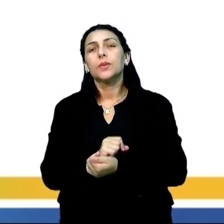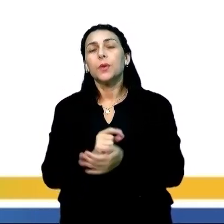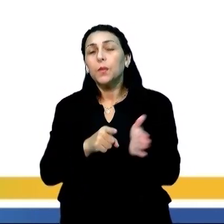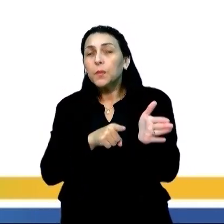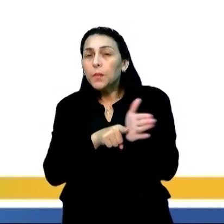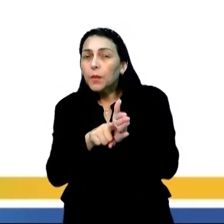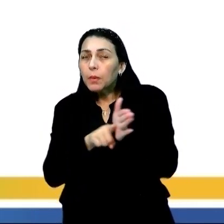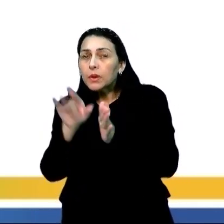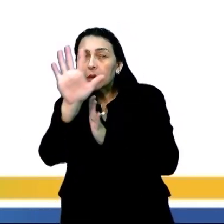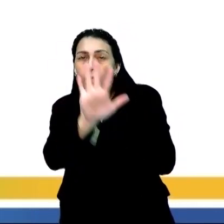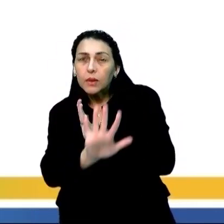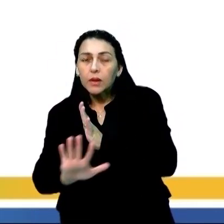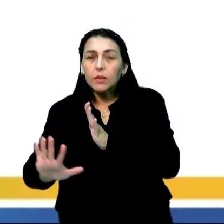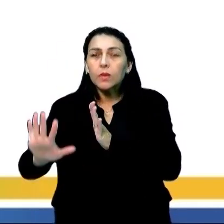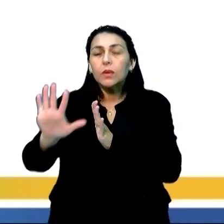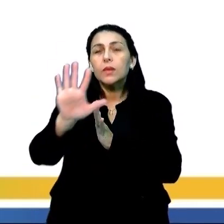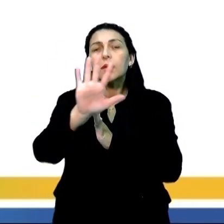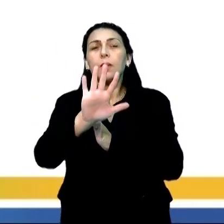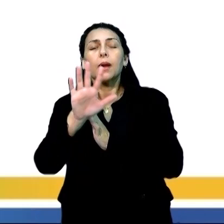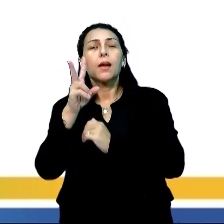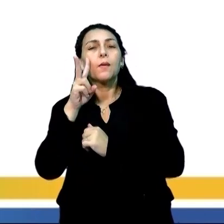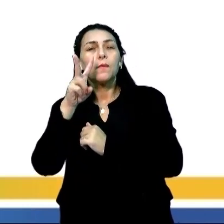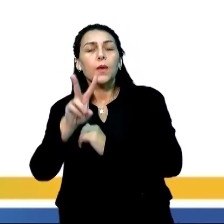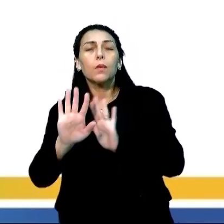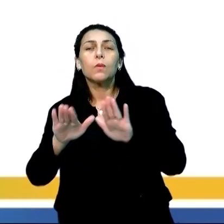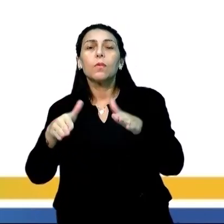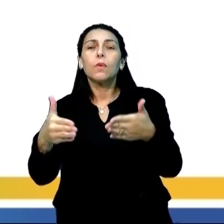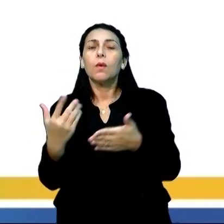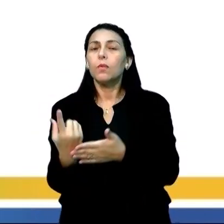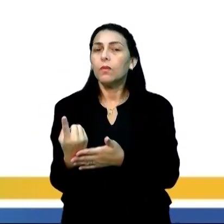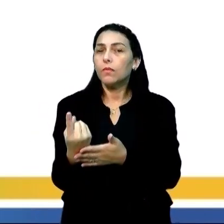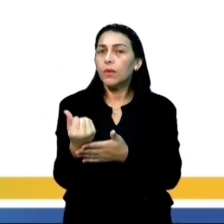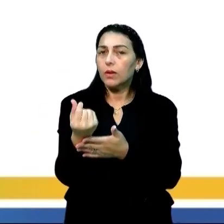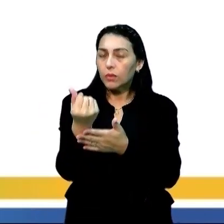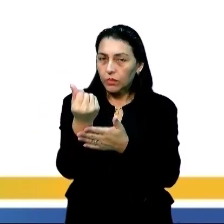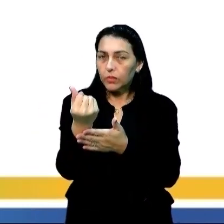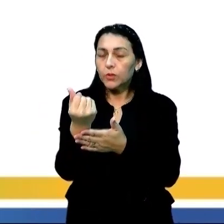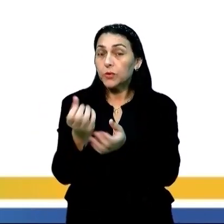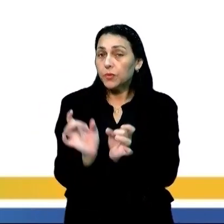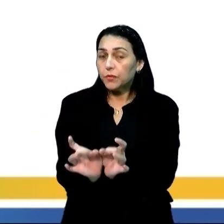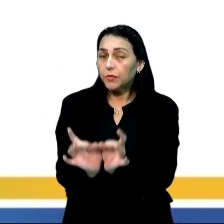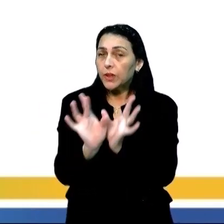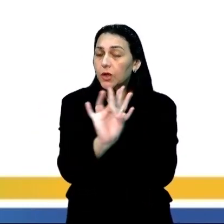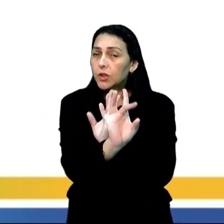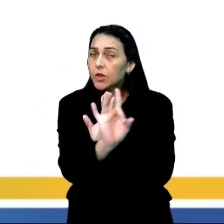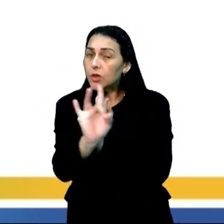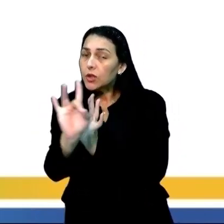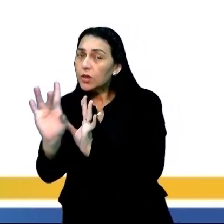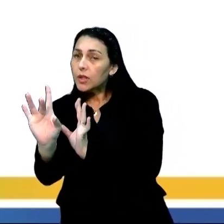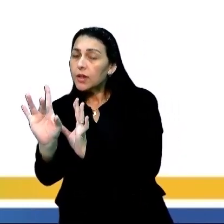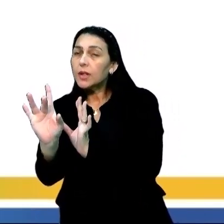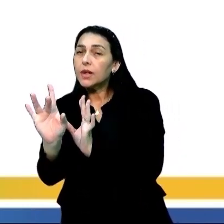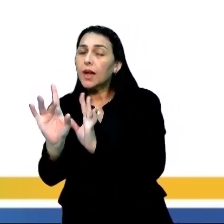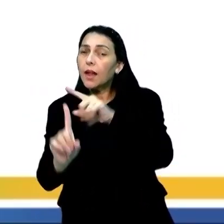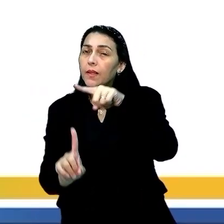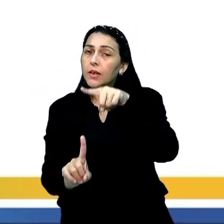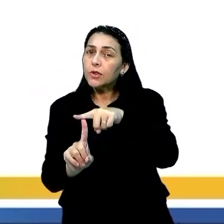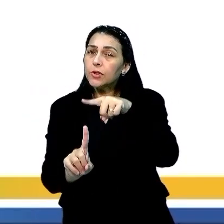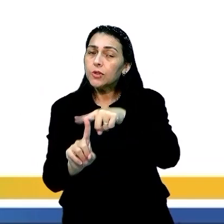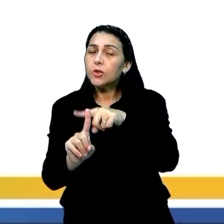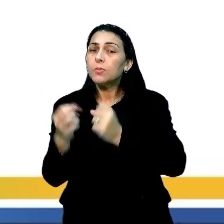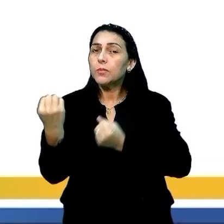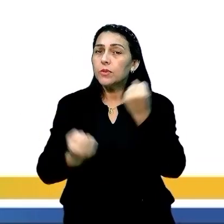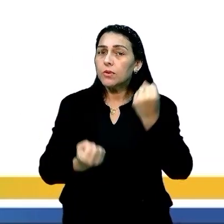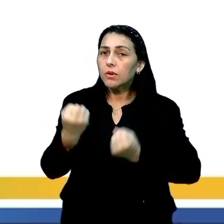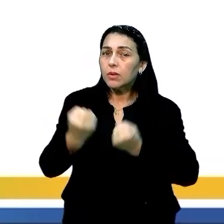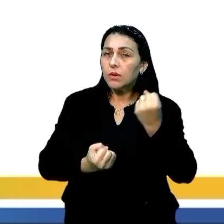levantamento nacional para ver qual é o preço de venda de cada modelo de